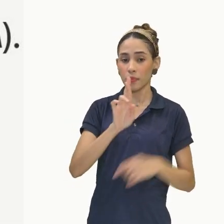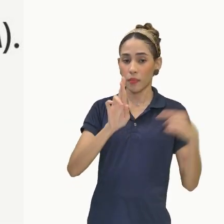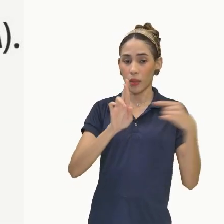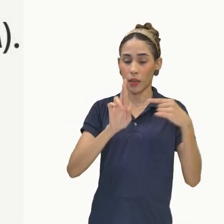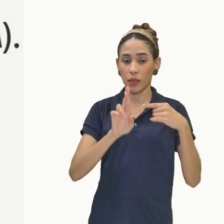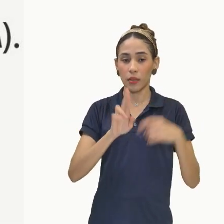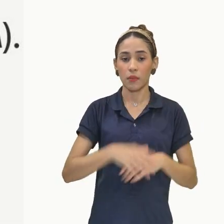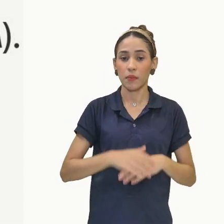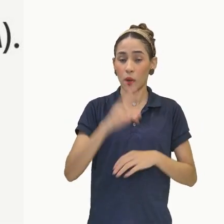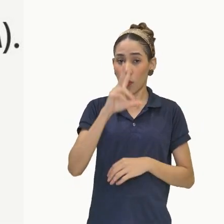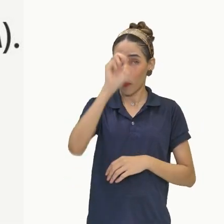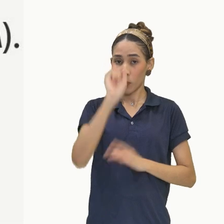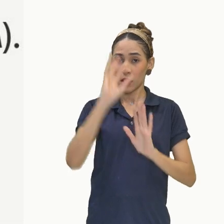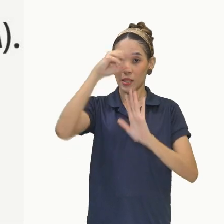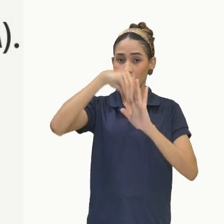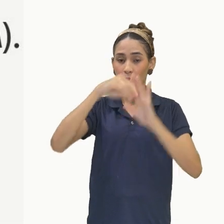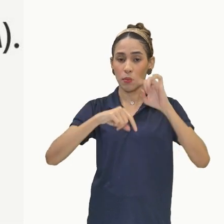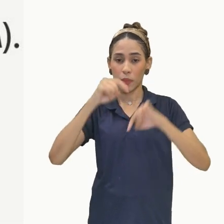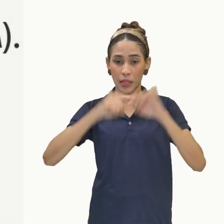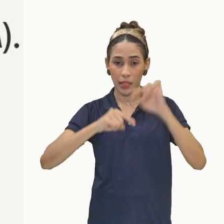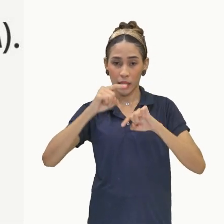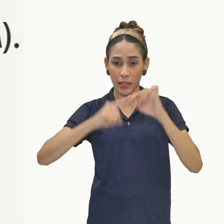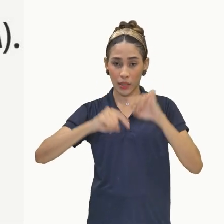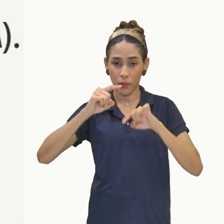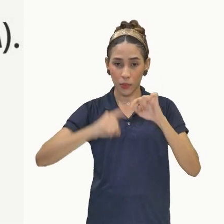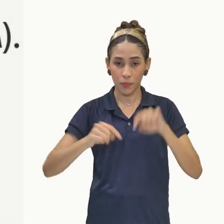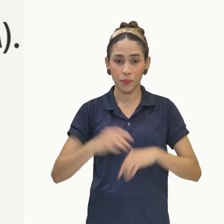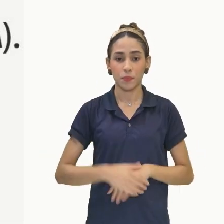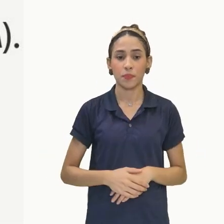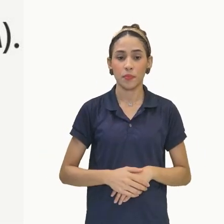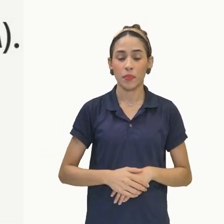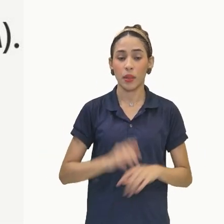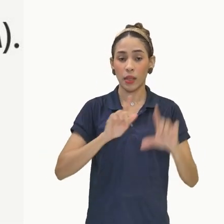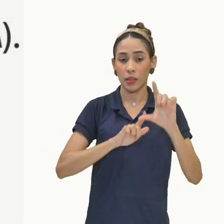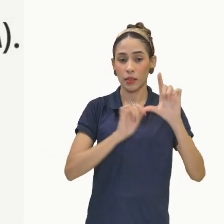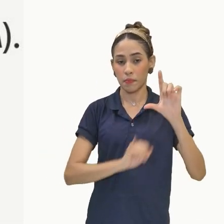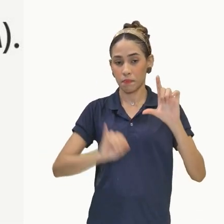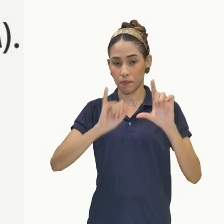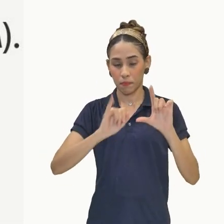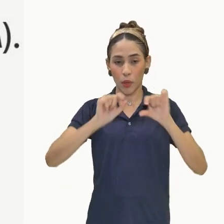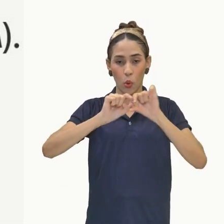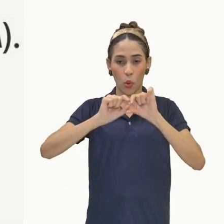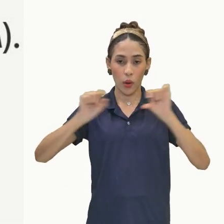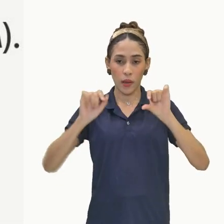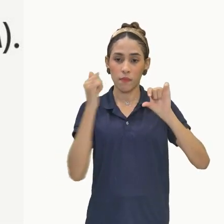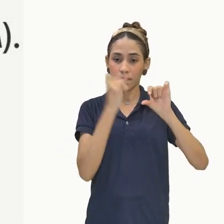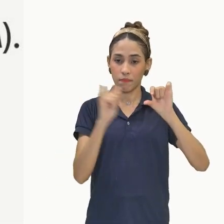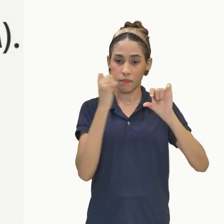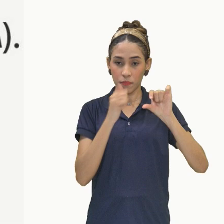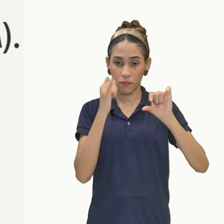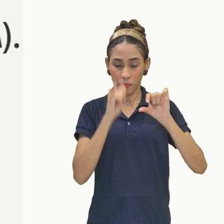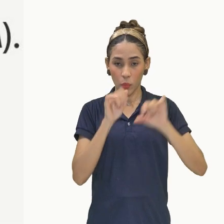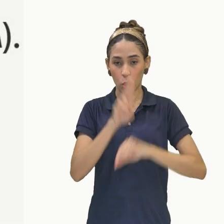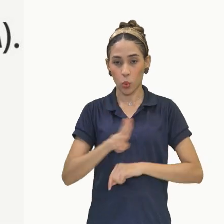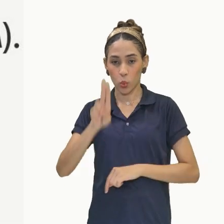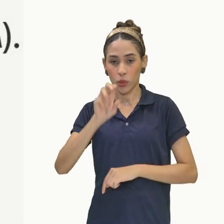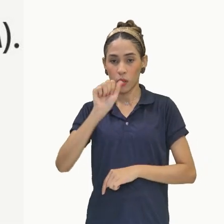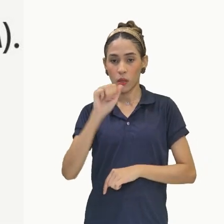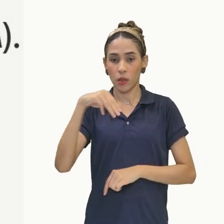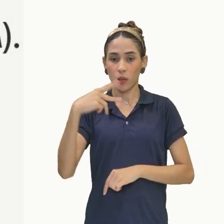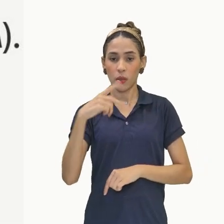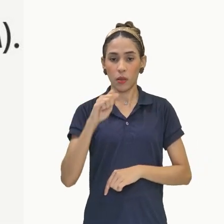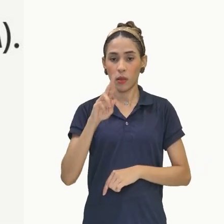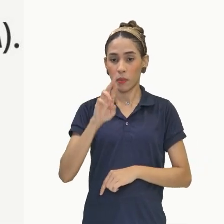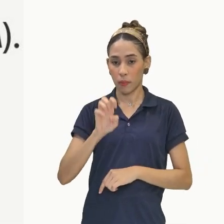é a resistência interna do gerador e o I é a corrente elétrica que é medida em ampere. Resistência é medida